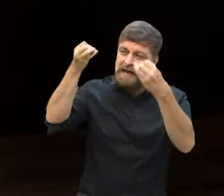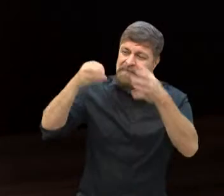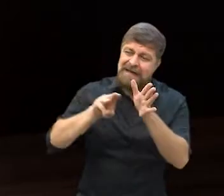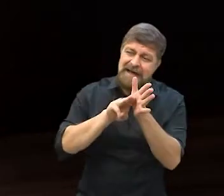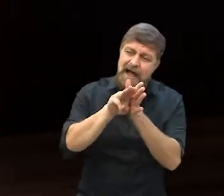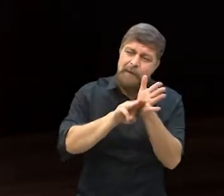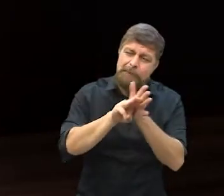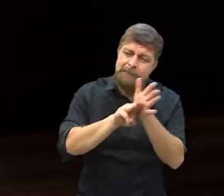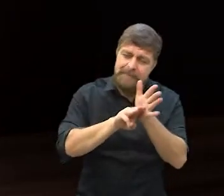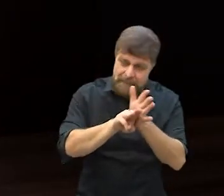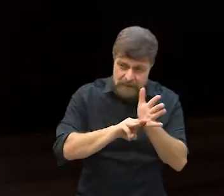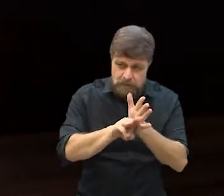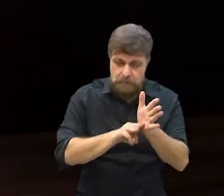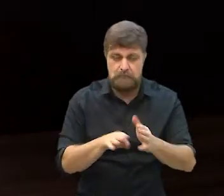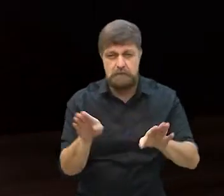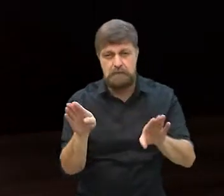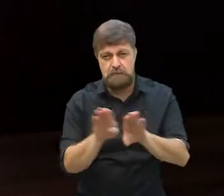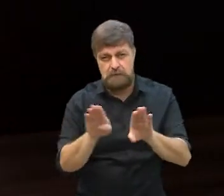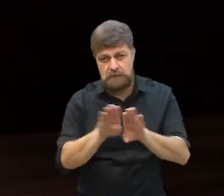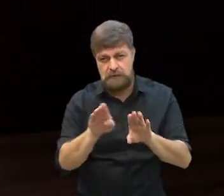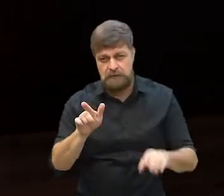método de também